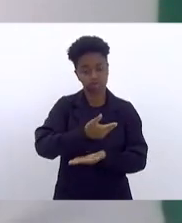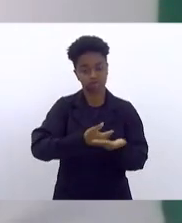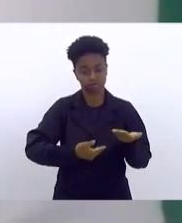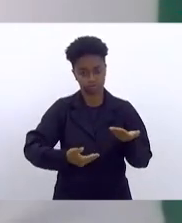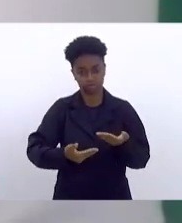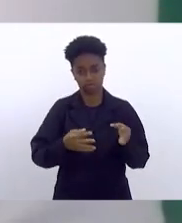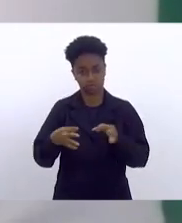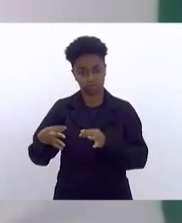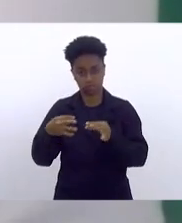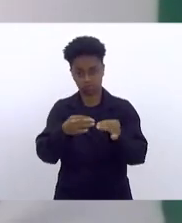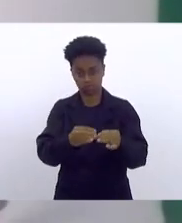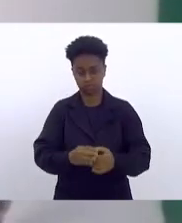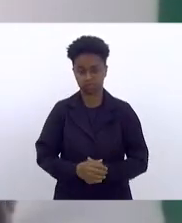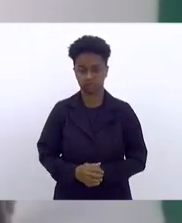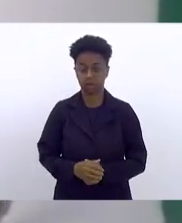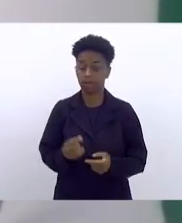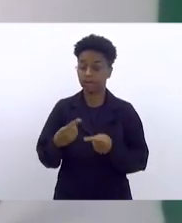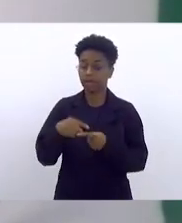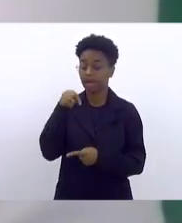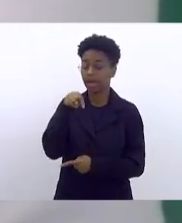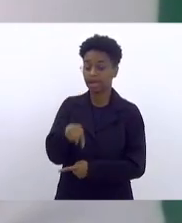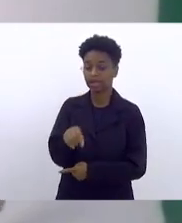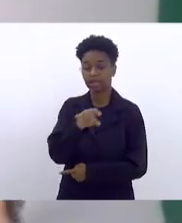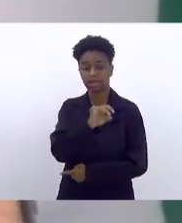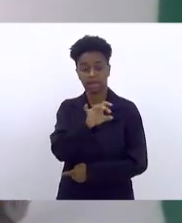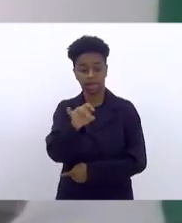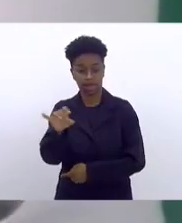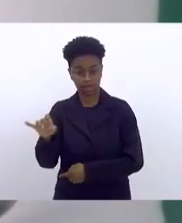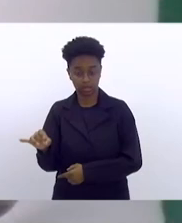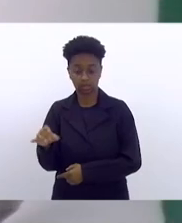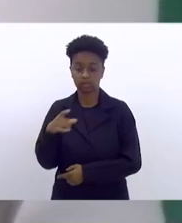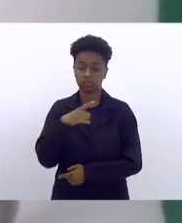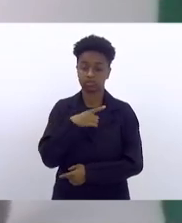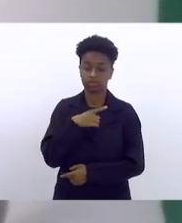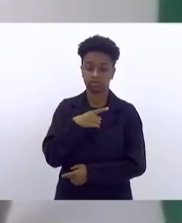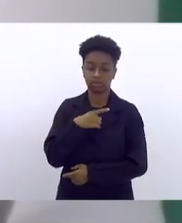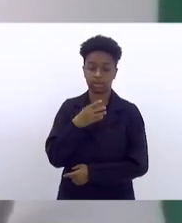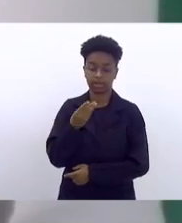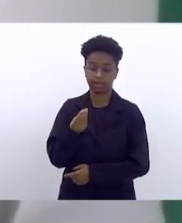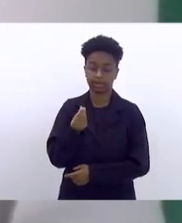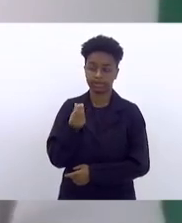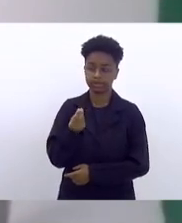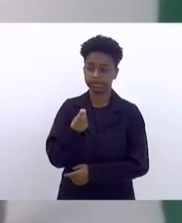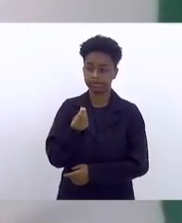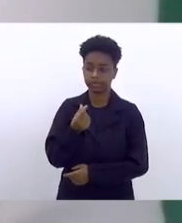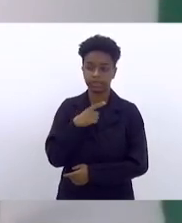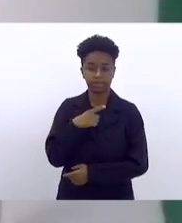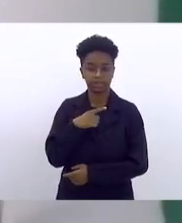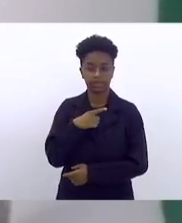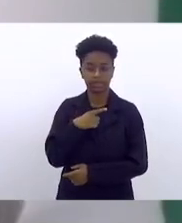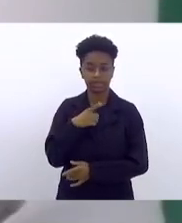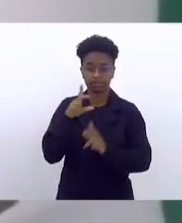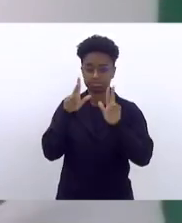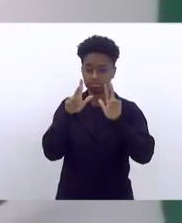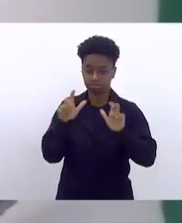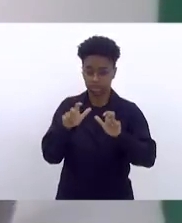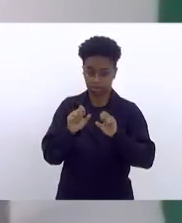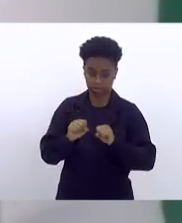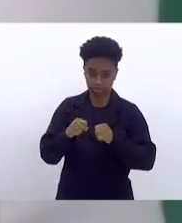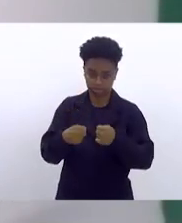todos porque aqui cada um tem seus eleitores cada um tem sua cada um tem sua pasta então